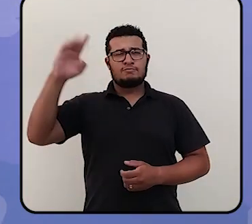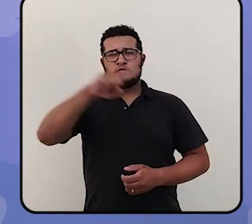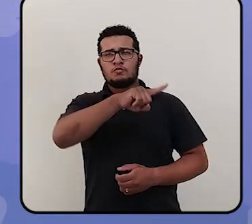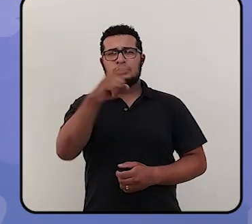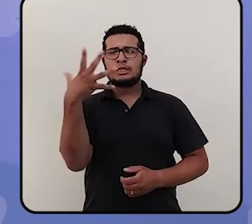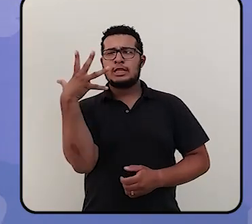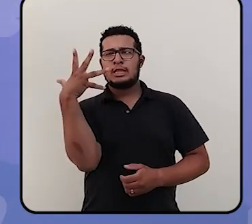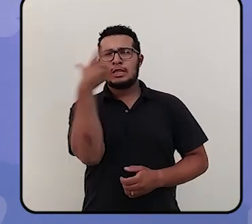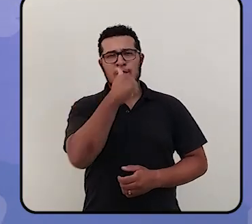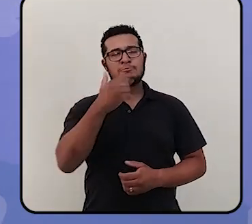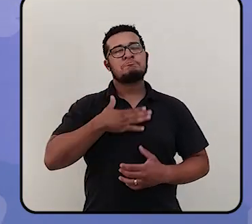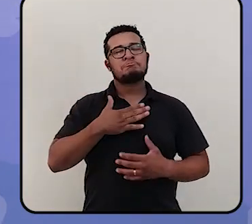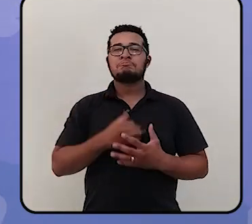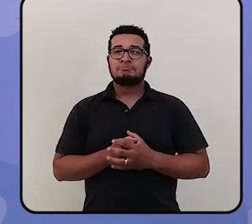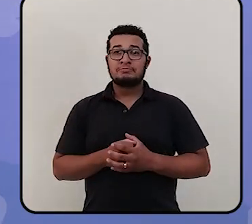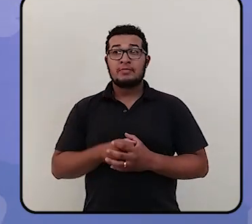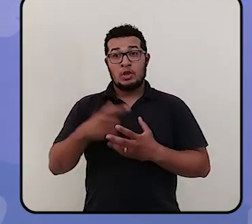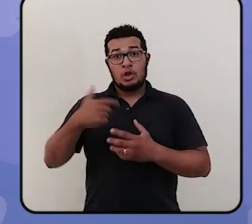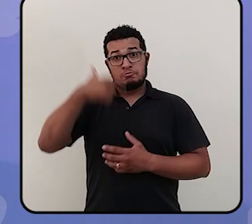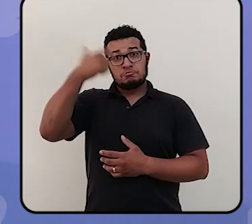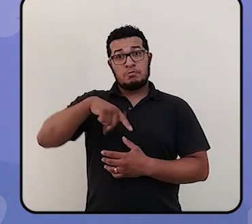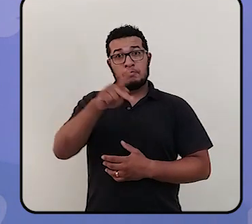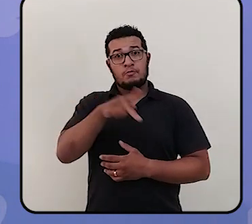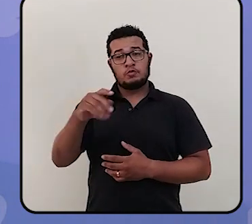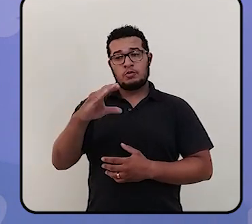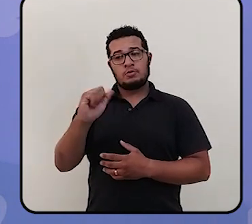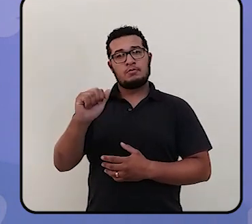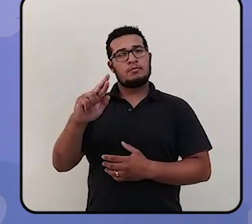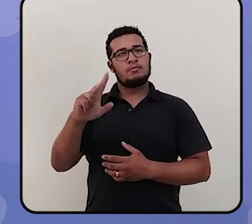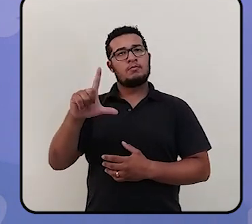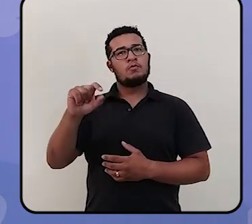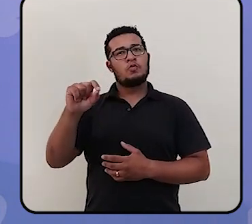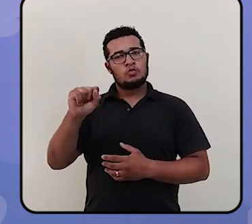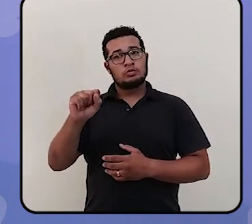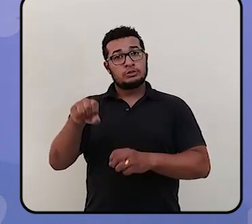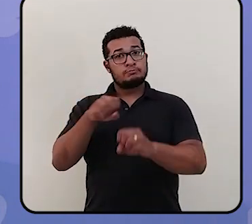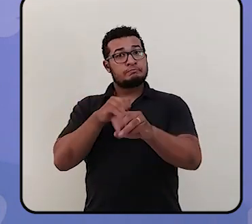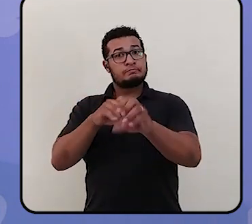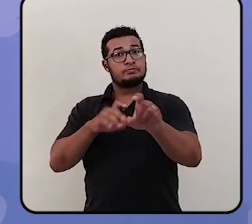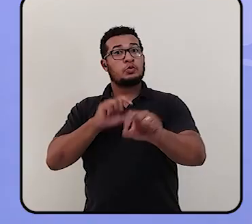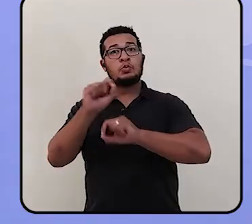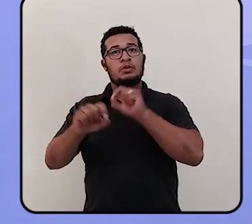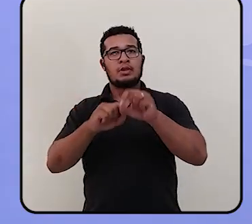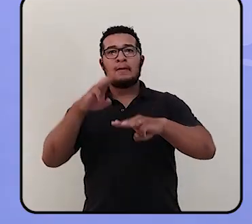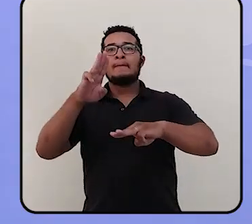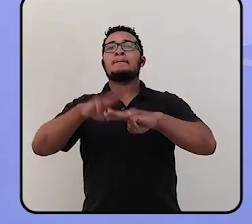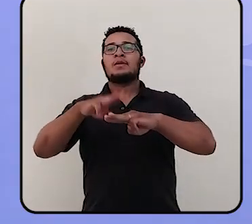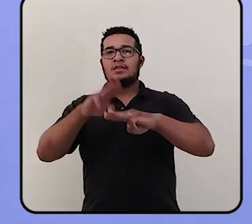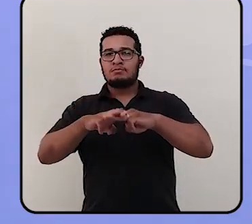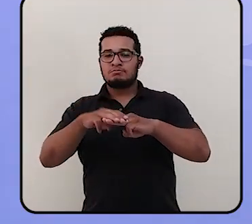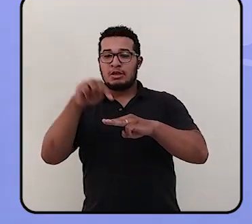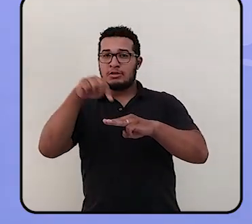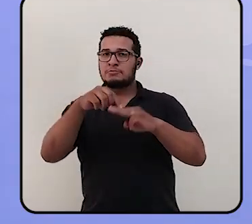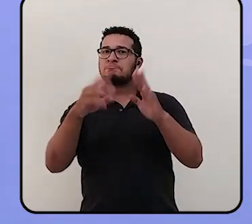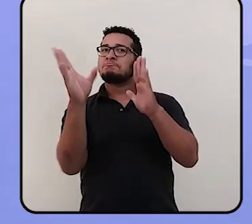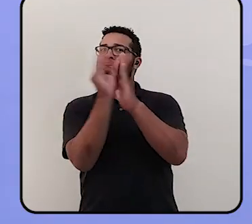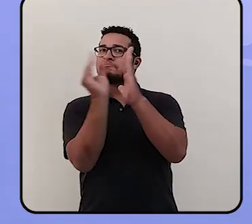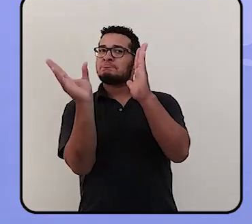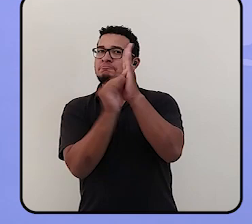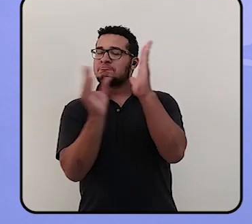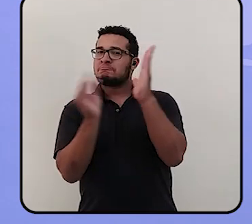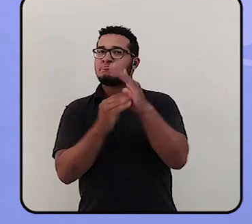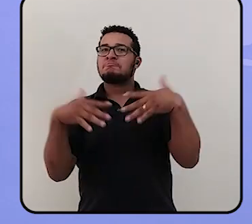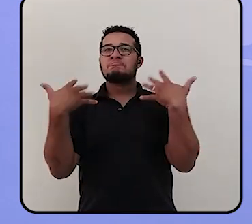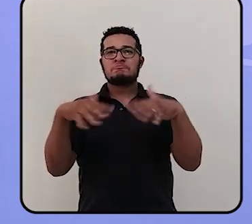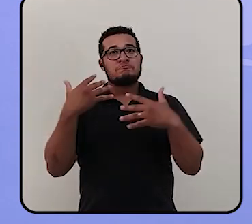Oi, coisa linda do titio, eu sou o professor Carlos e essa é a aula de matemática. Essa aula está recheada